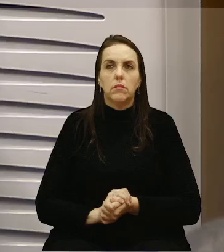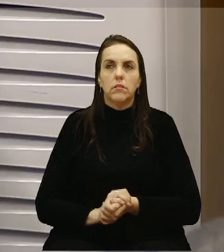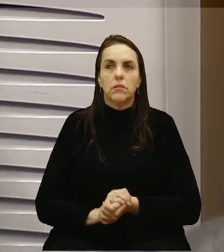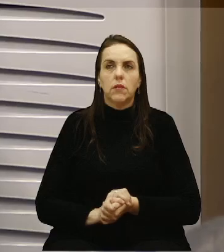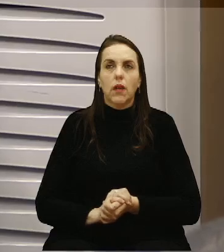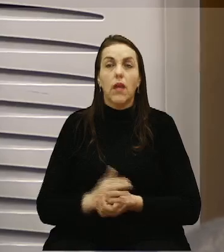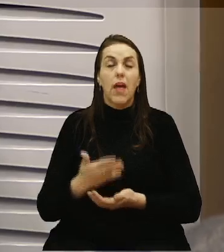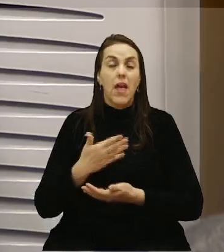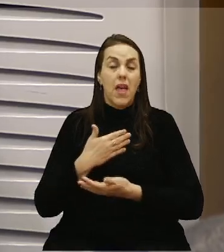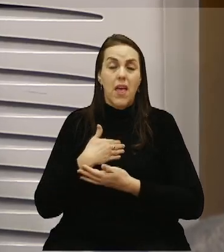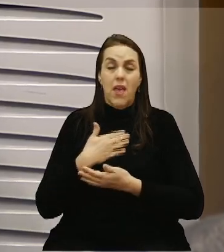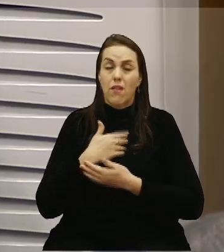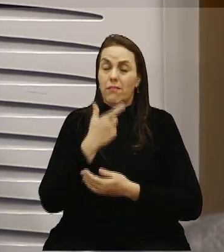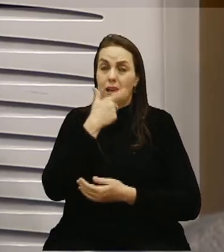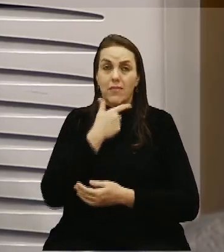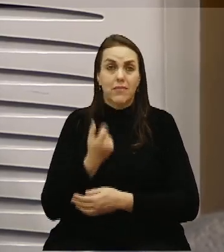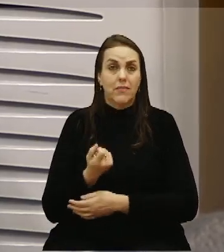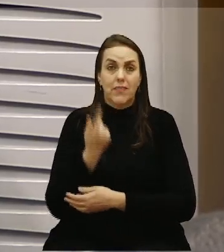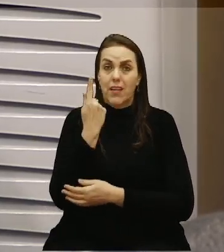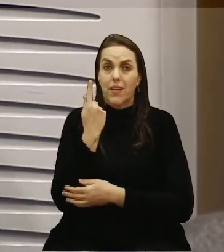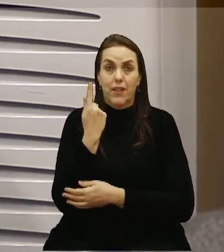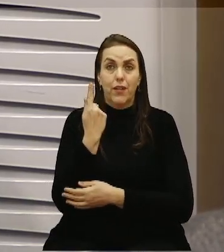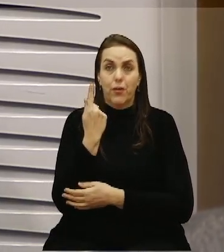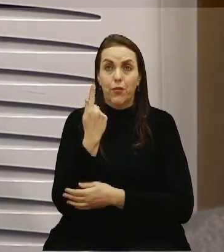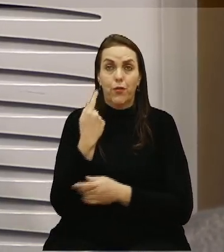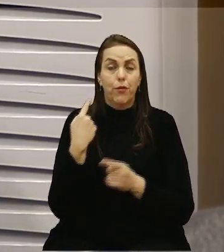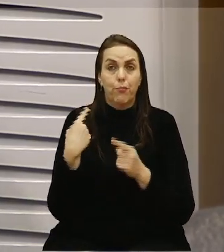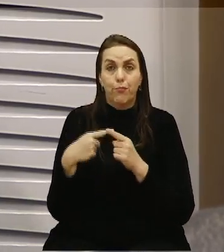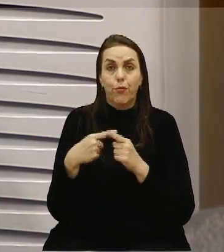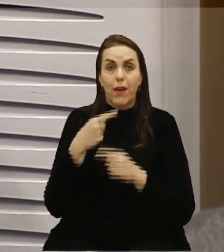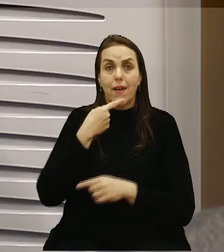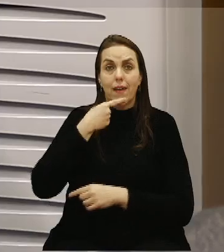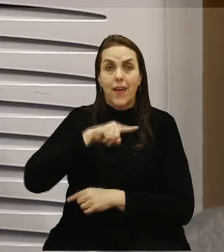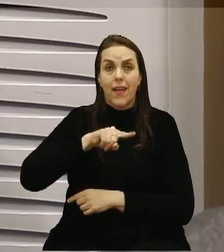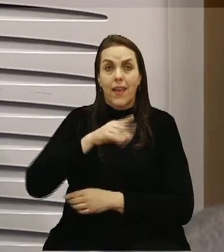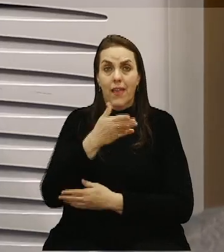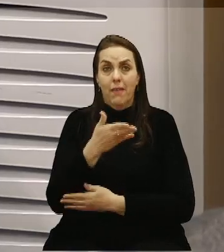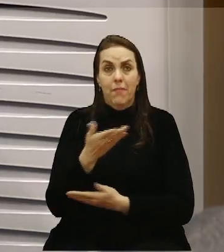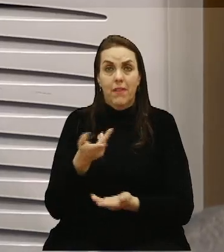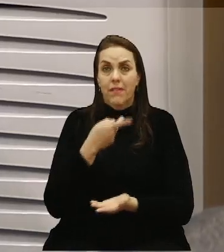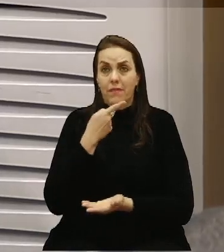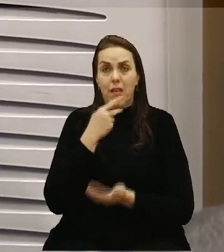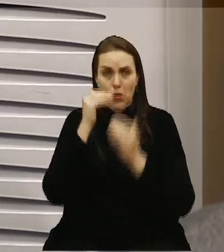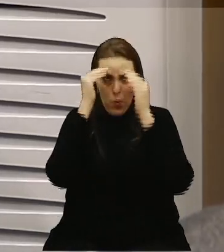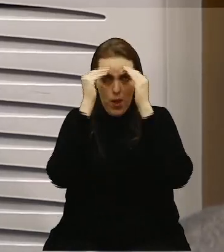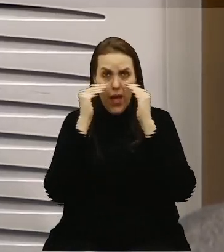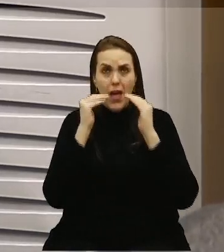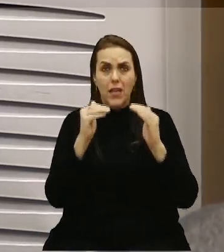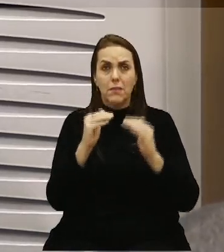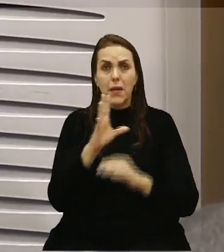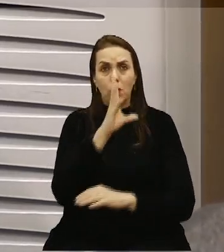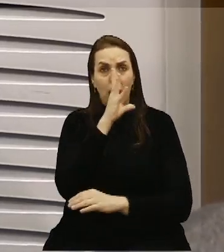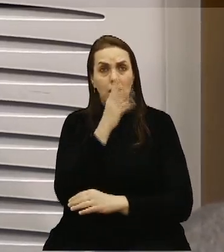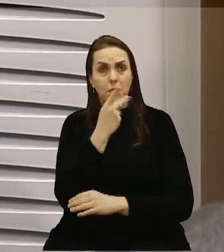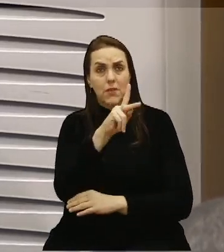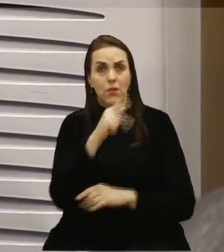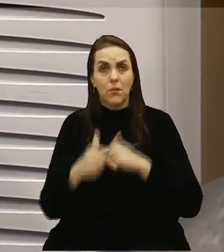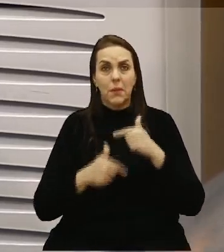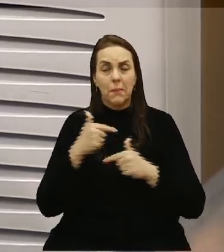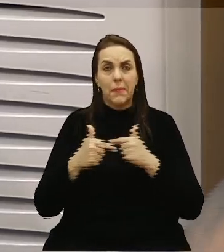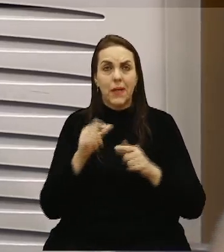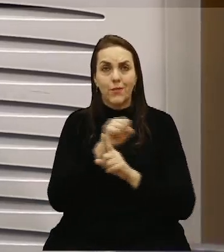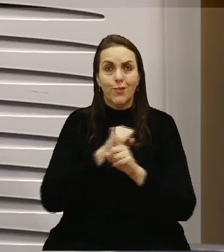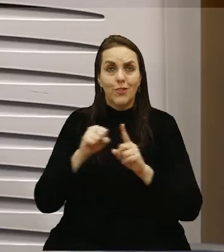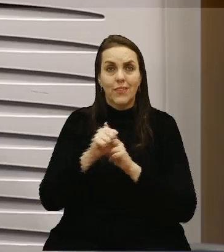me causa até estranheza esse posicionamento do vereador Caleb, do qual tenho grande respeito e admiração, inclusive pelo seu trabalho desenvolvido na